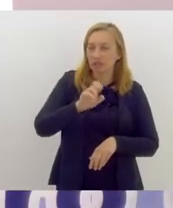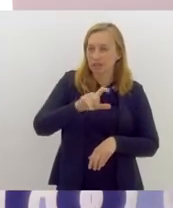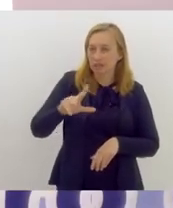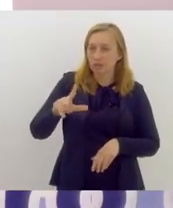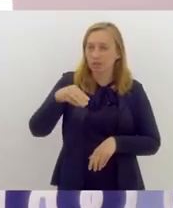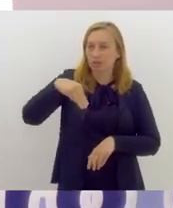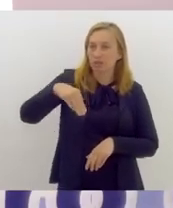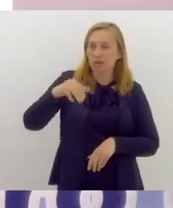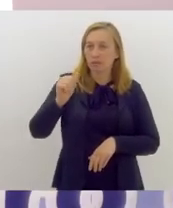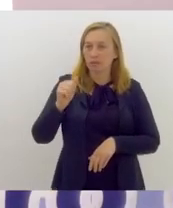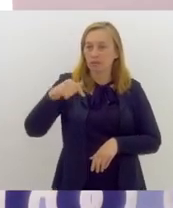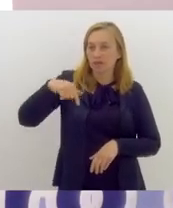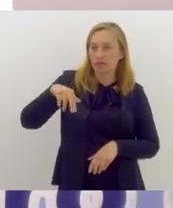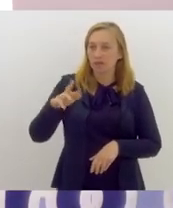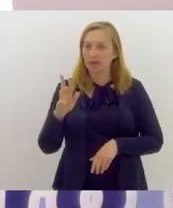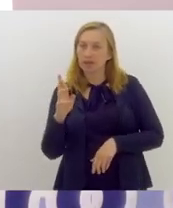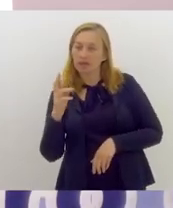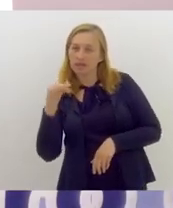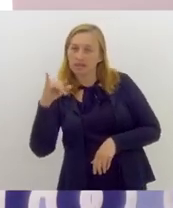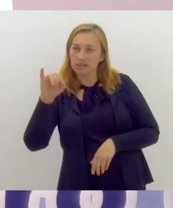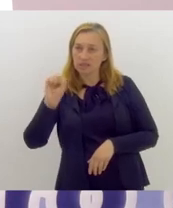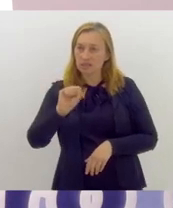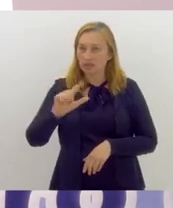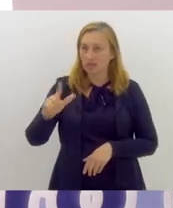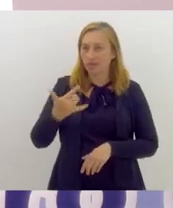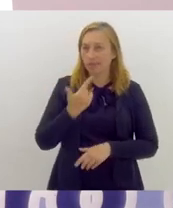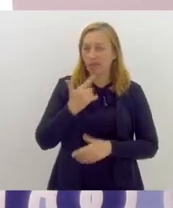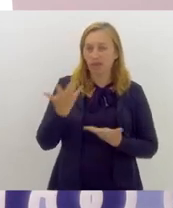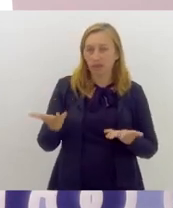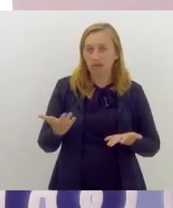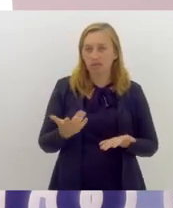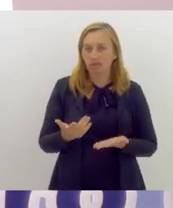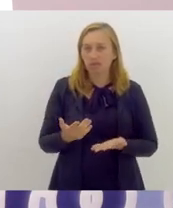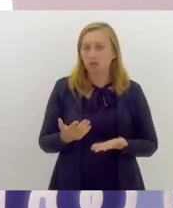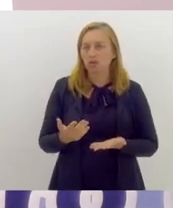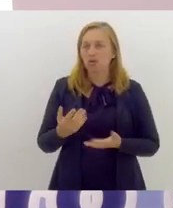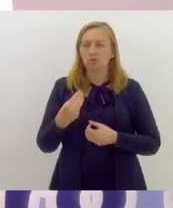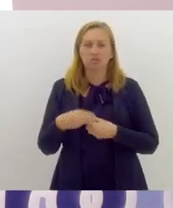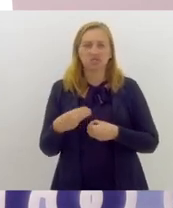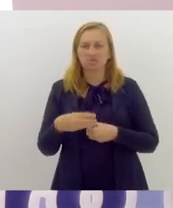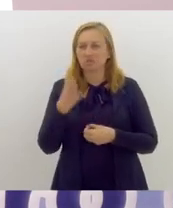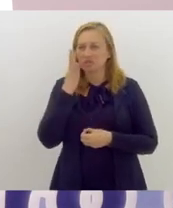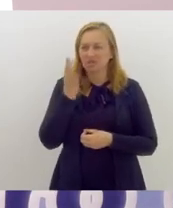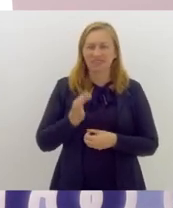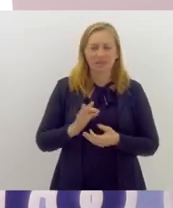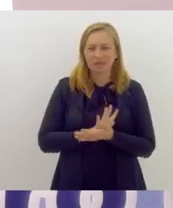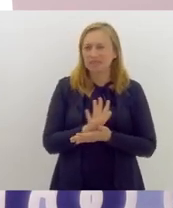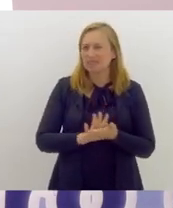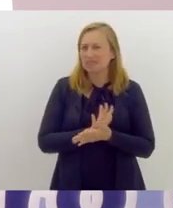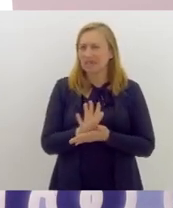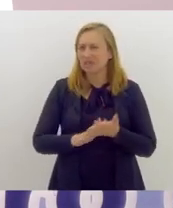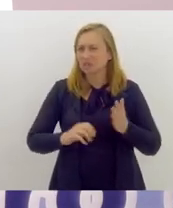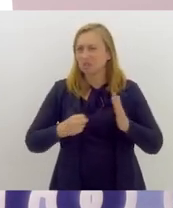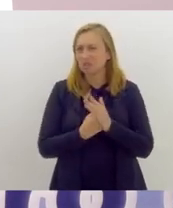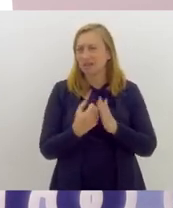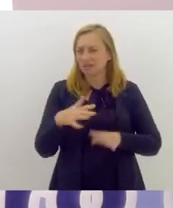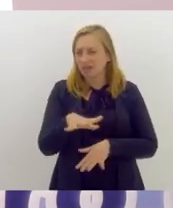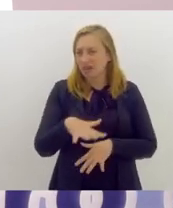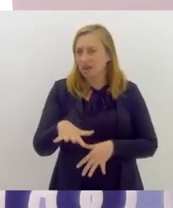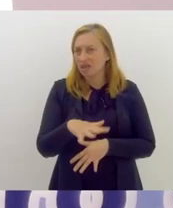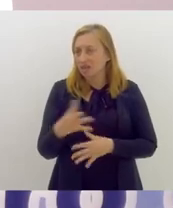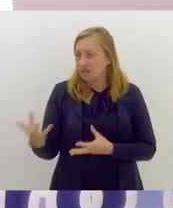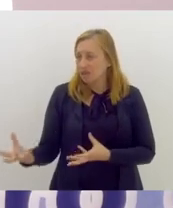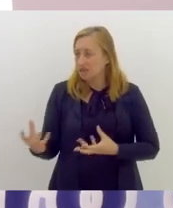manguezais município não tomou conhecimento licenciamento não sabe o impacto da área aí